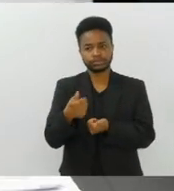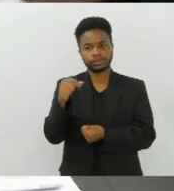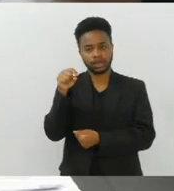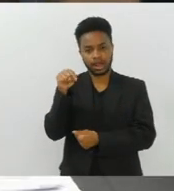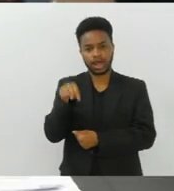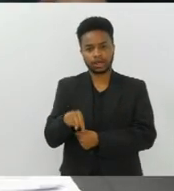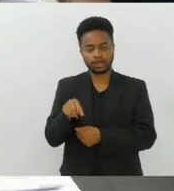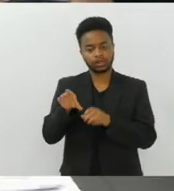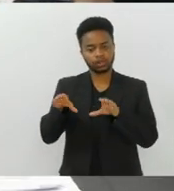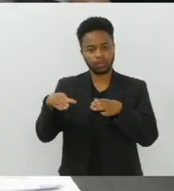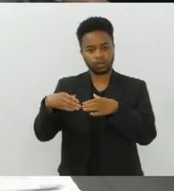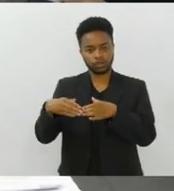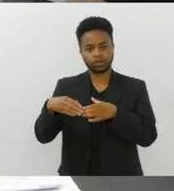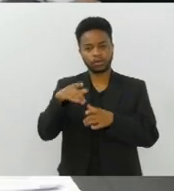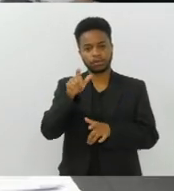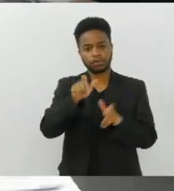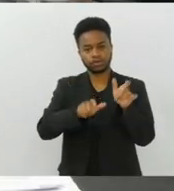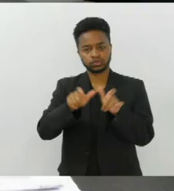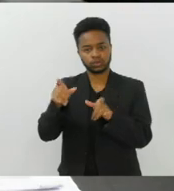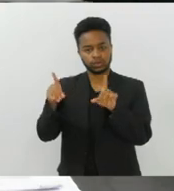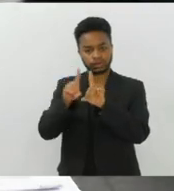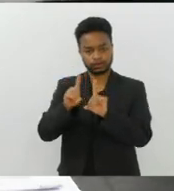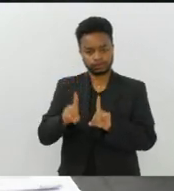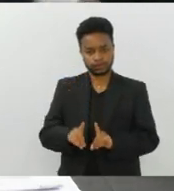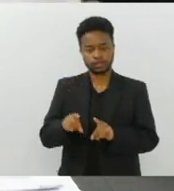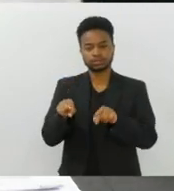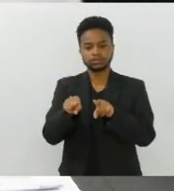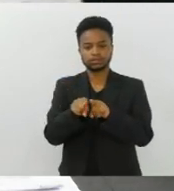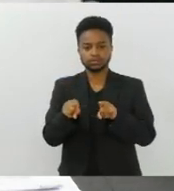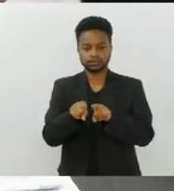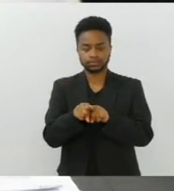da nossa comissão, da pessoa com deficiência, e também